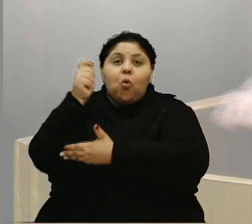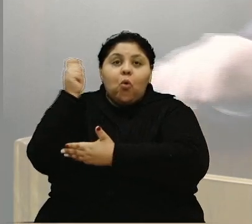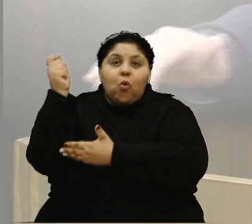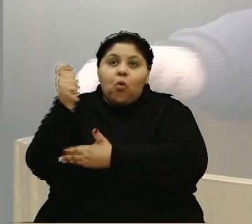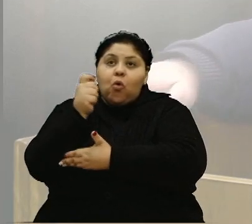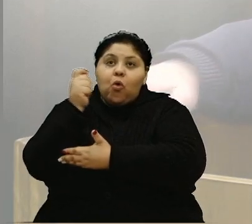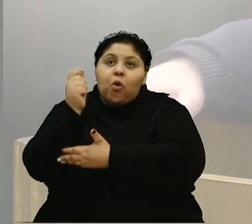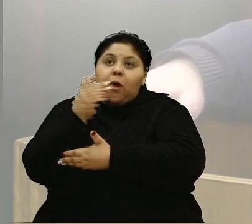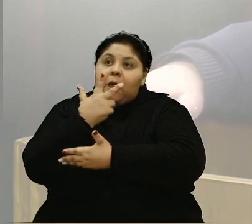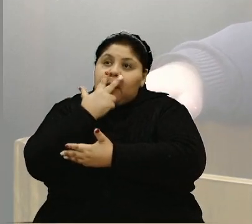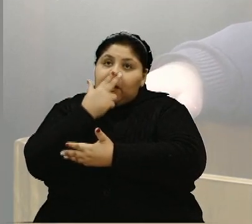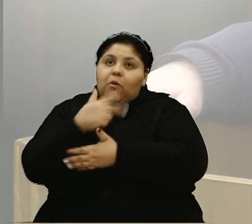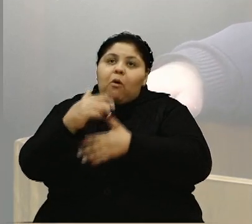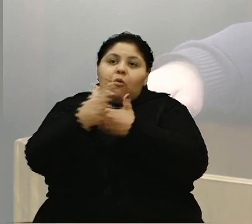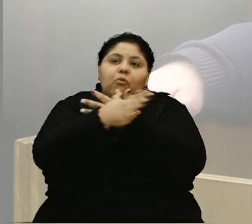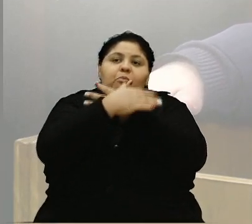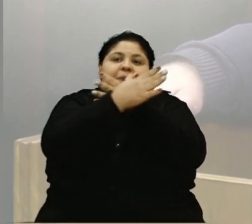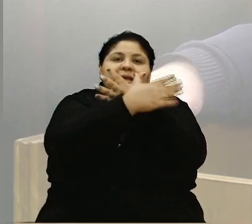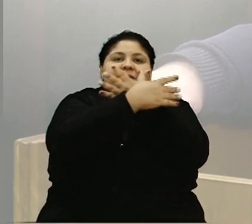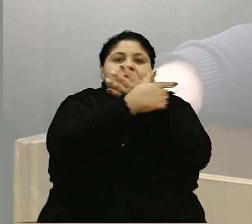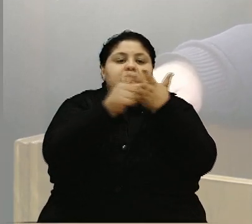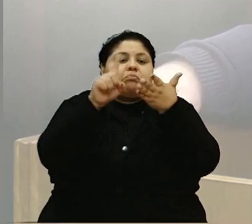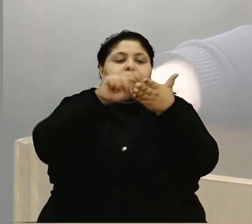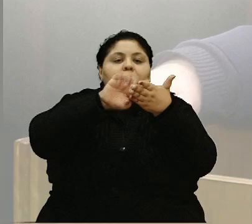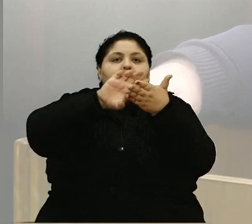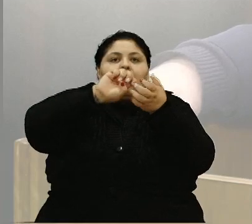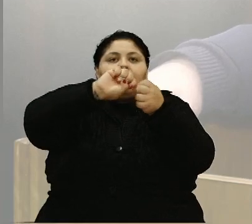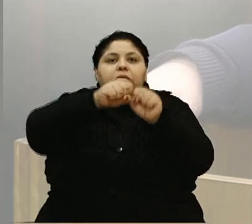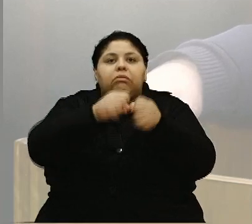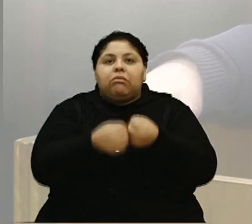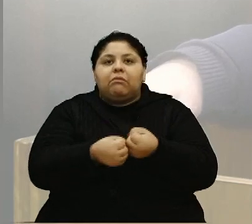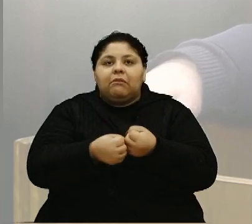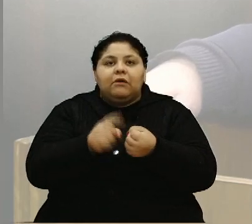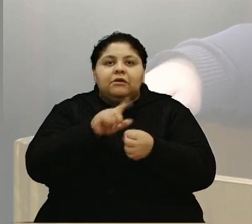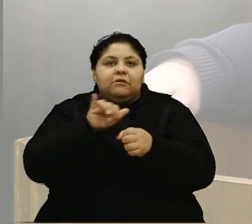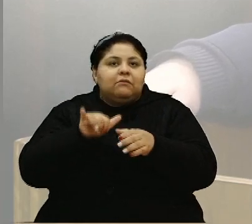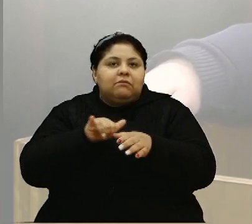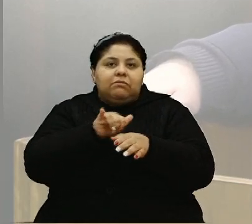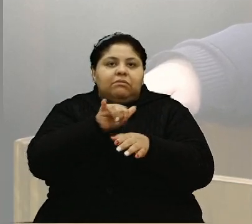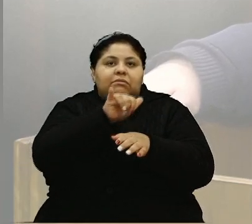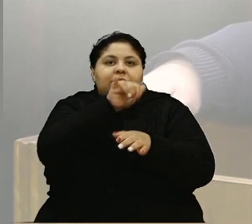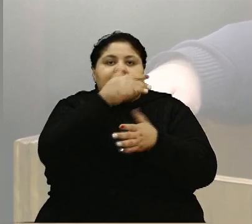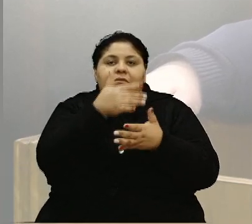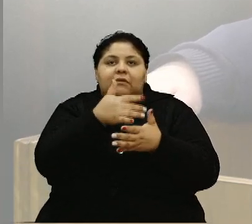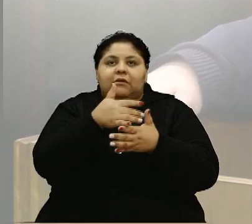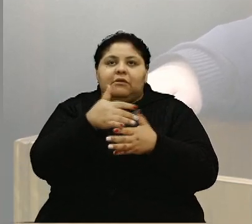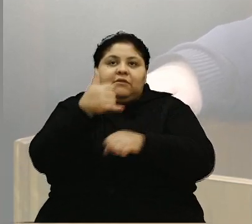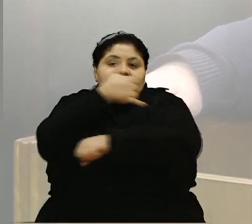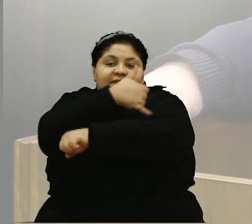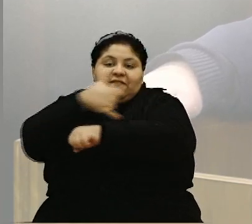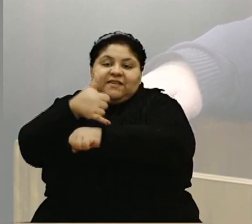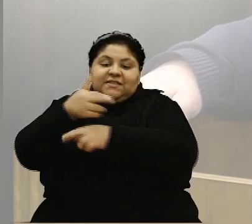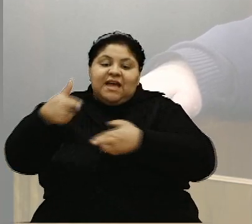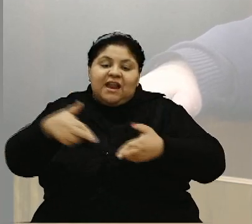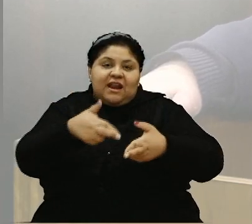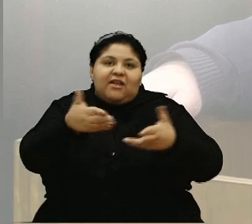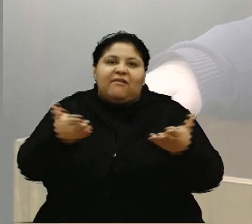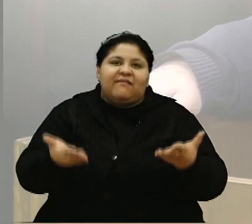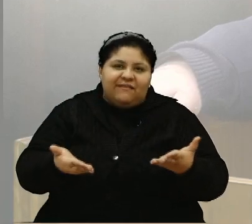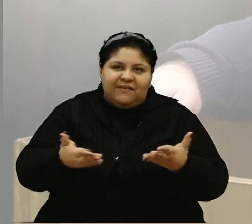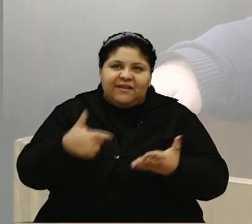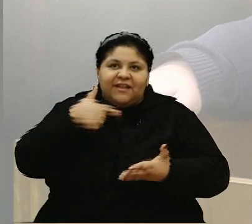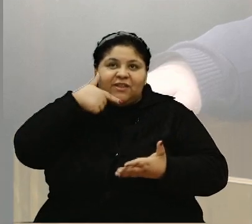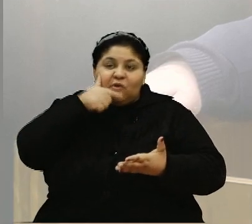pássaro com a asa quebrada. A gente não voa, a gente não atravessa rio, a gente mal e mal